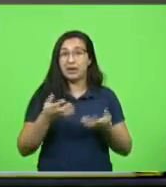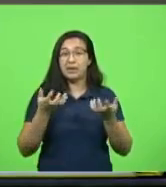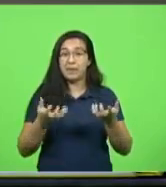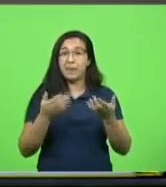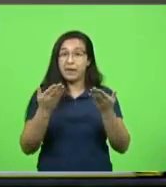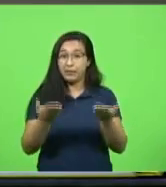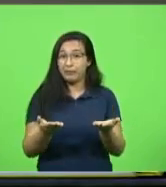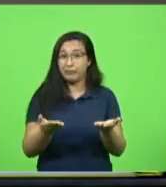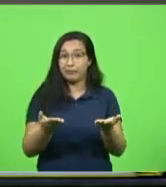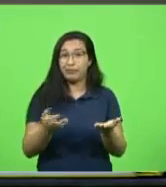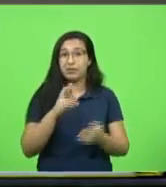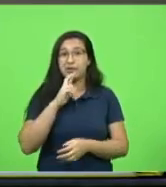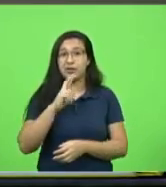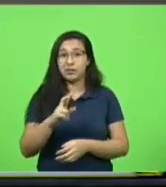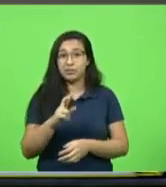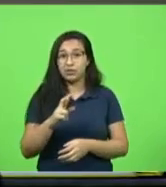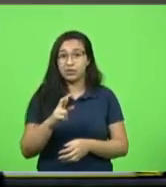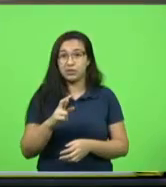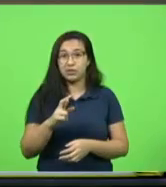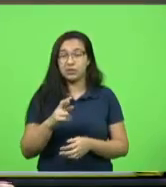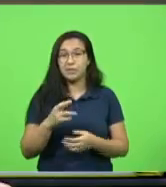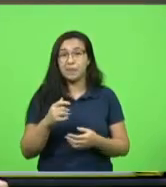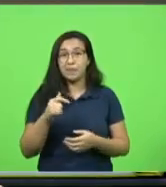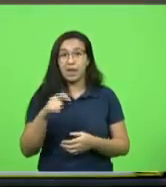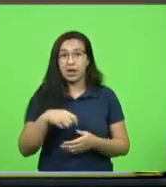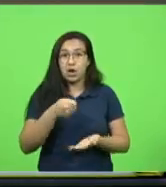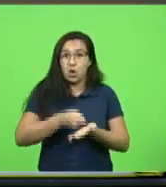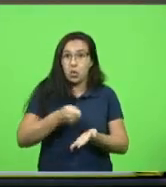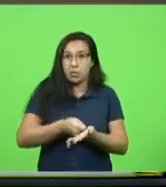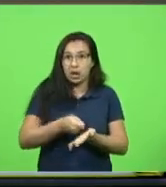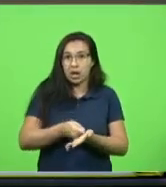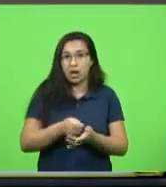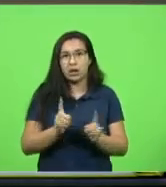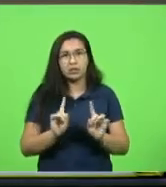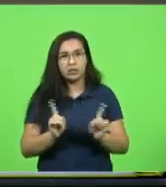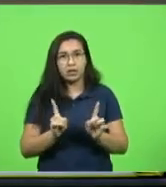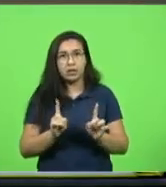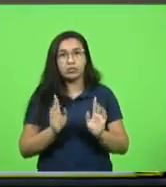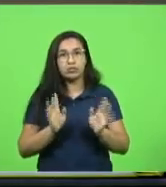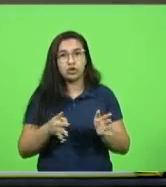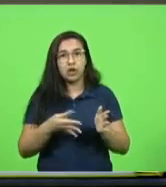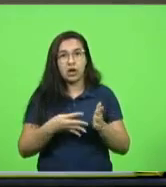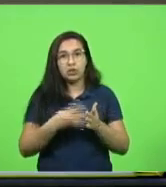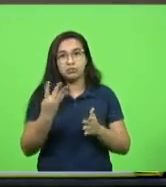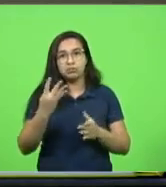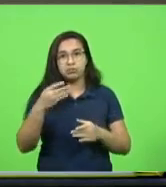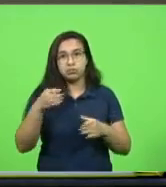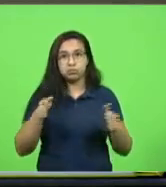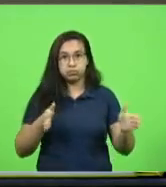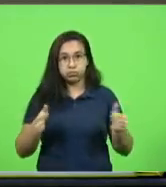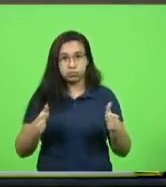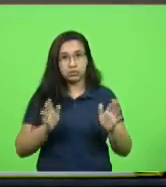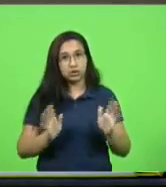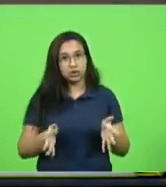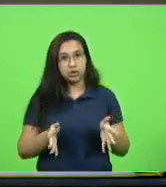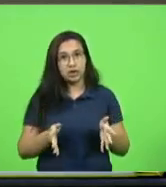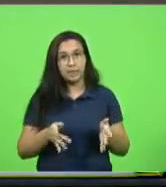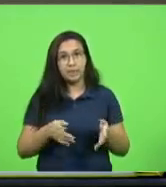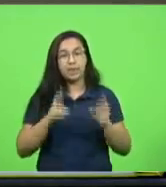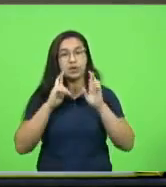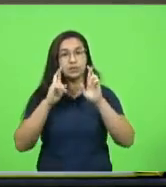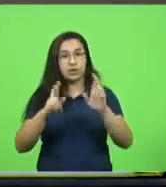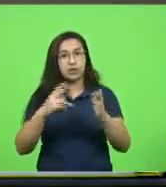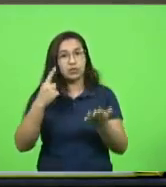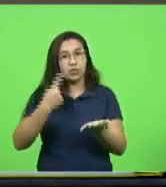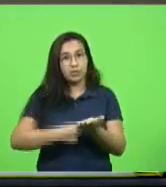uma questão de querer empurrar a goela para baixo. Eu estou aqui há 4 mandatos, como tem dito aqui. É respeitado os acordos e